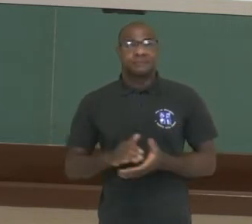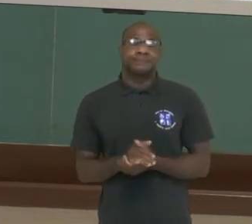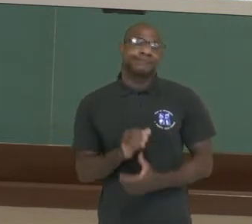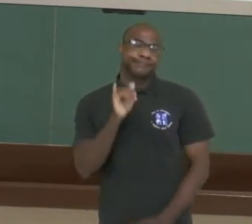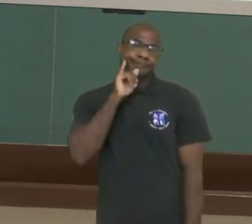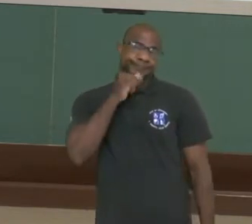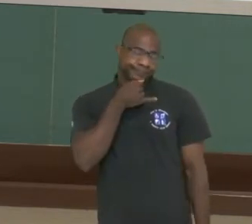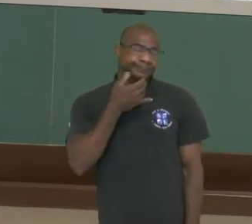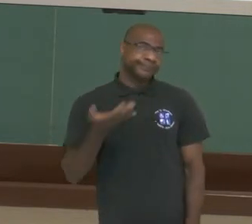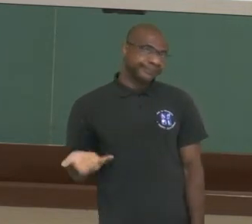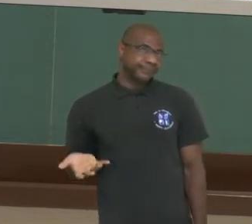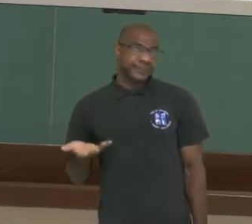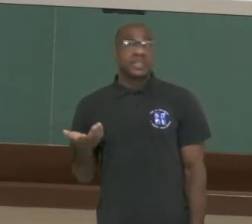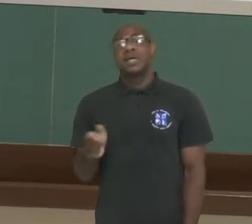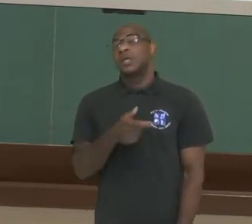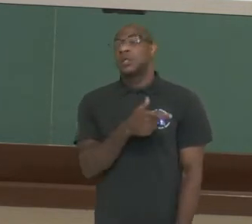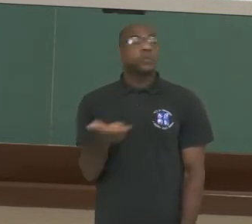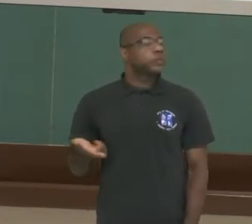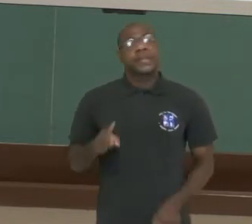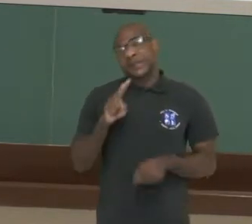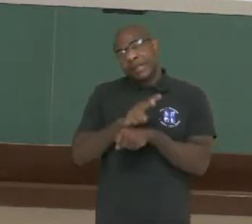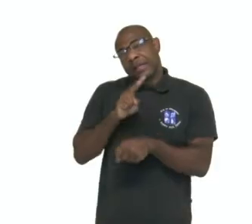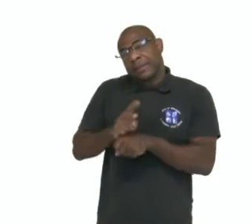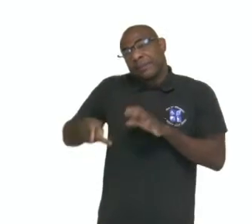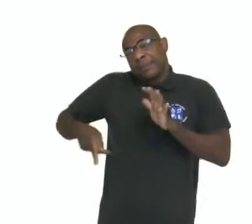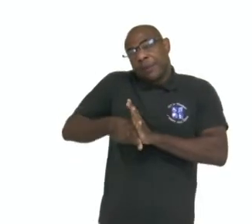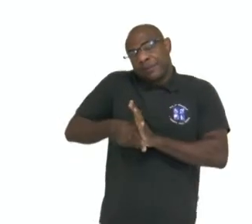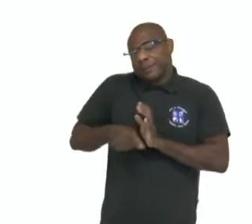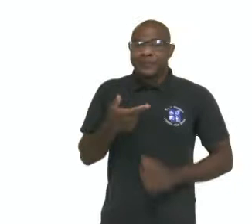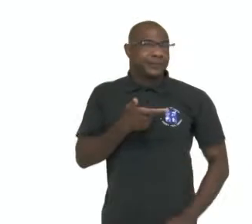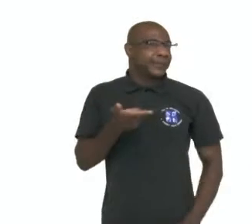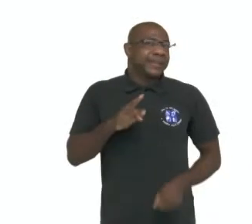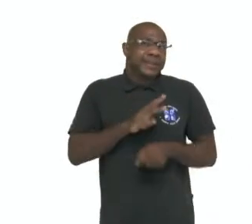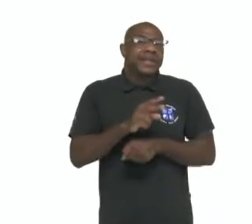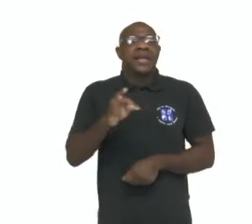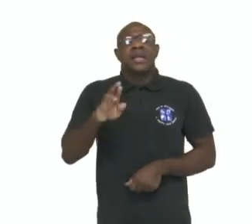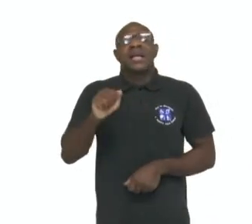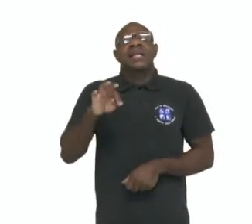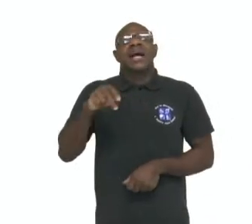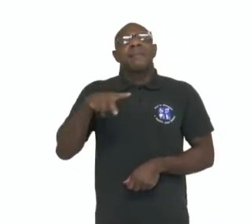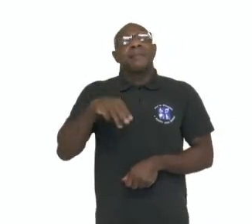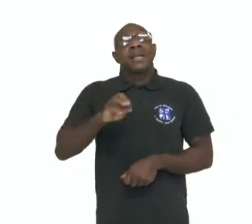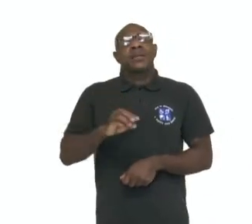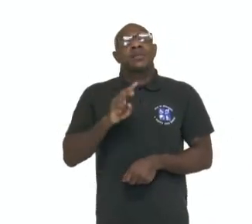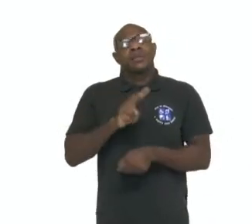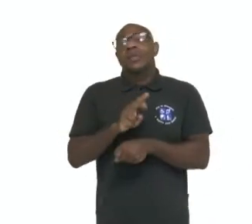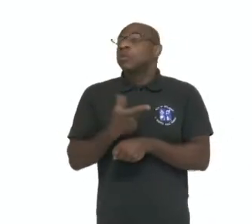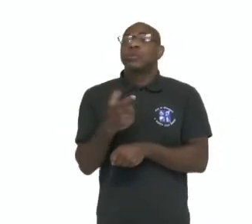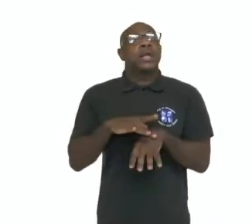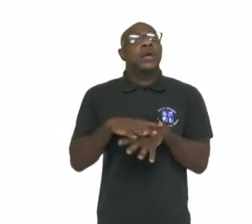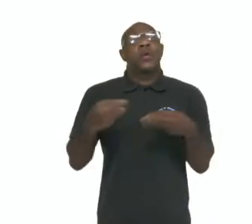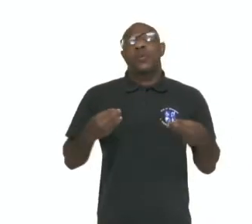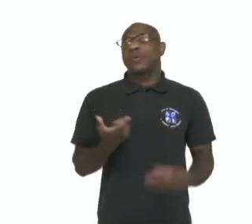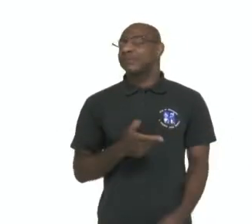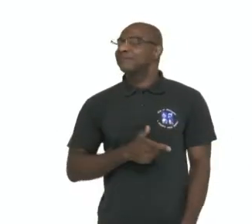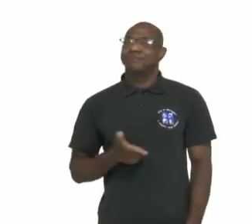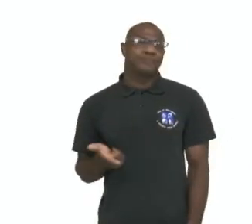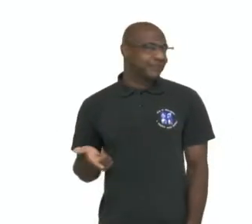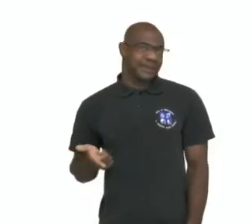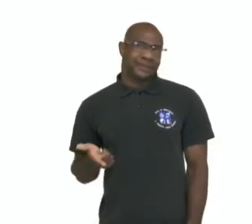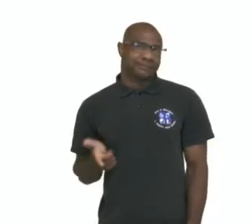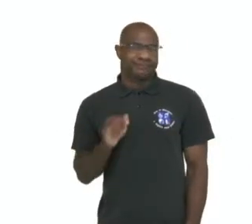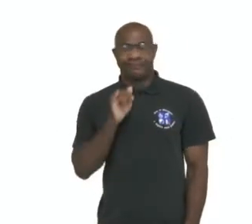Infelizmente, não existe um tratamento específico, muito menos uma cura para a síndrome de